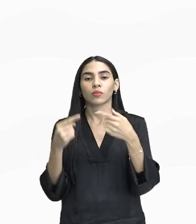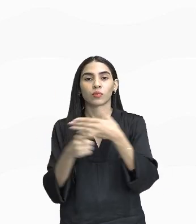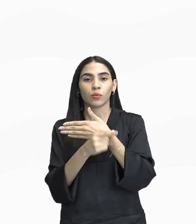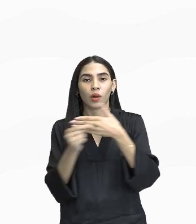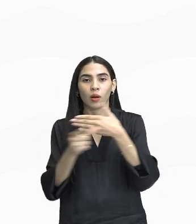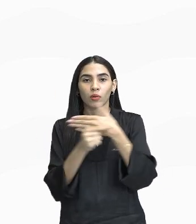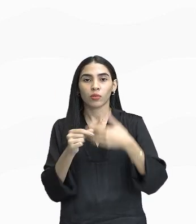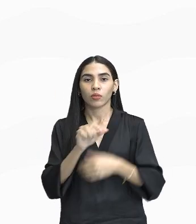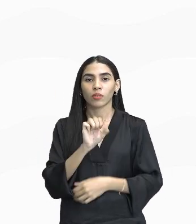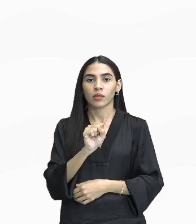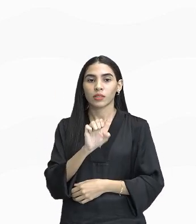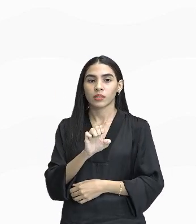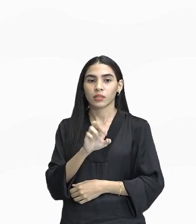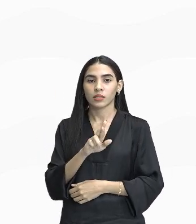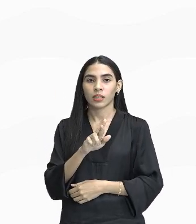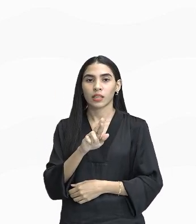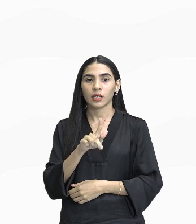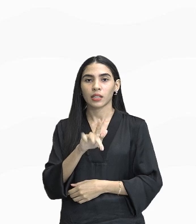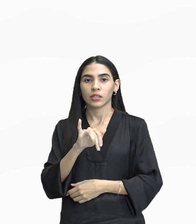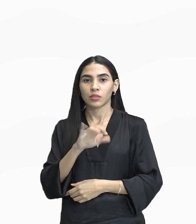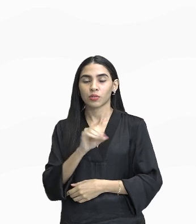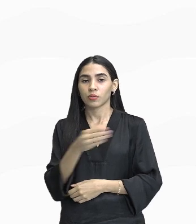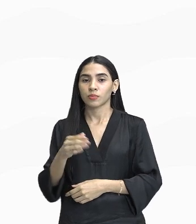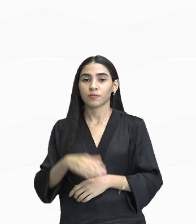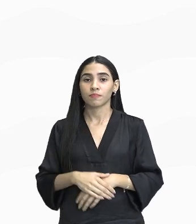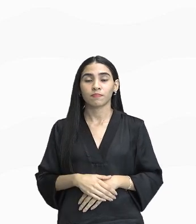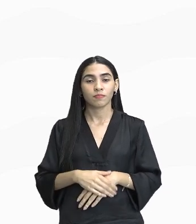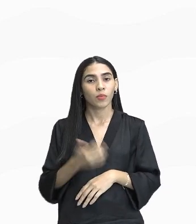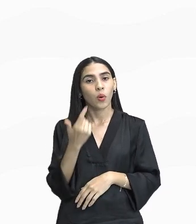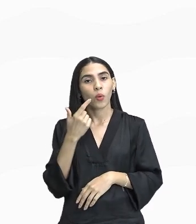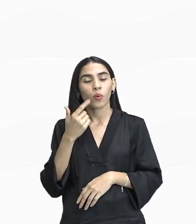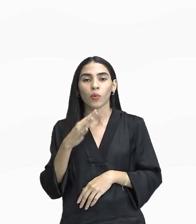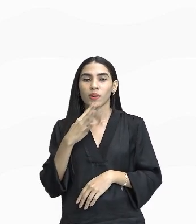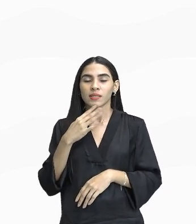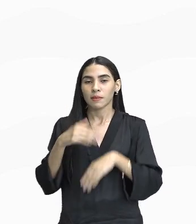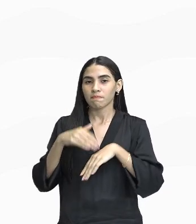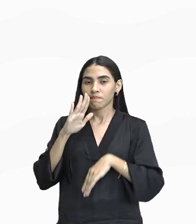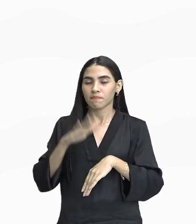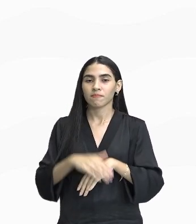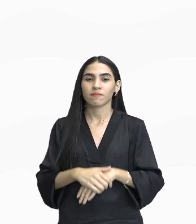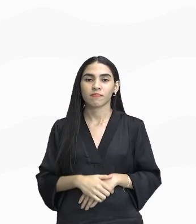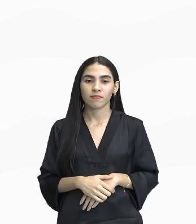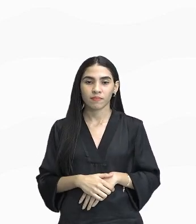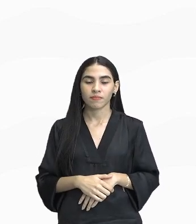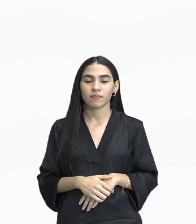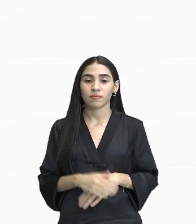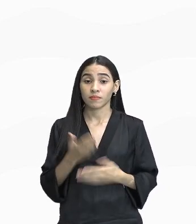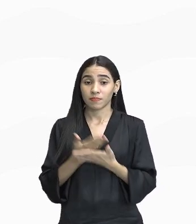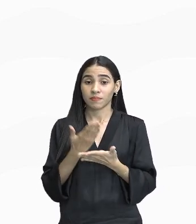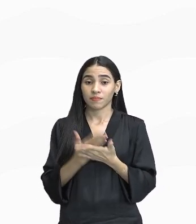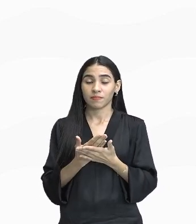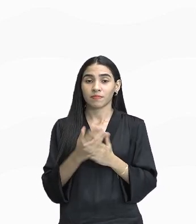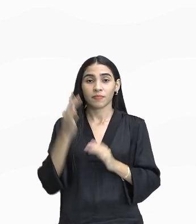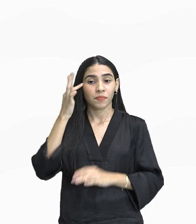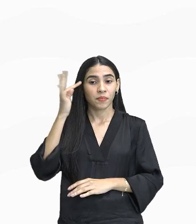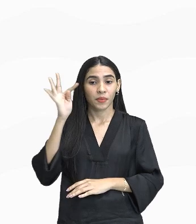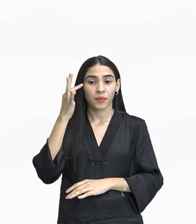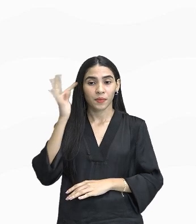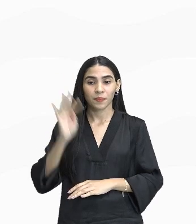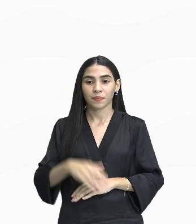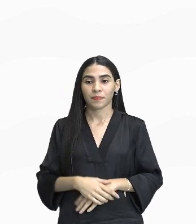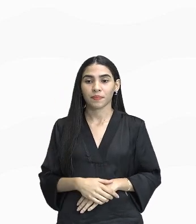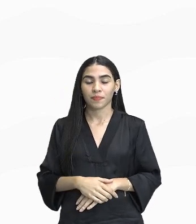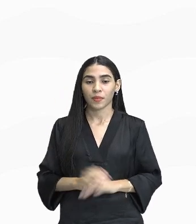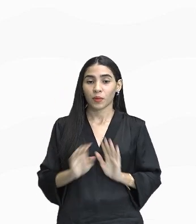nosso autor Serge Moscovici. Vamos lá conhecer mais um pouco e avançar aí dentro desta